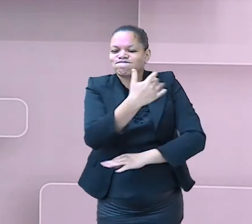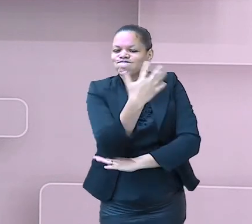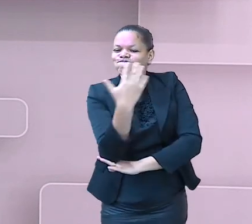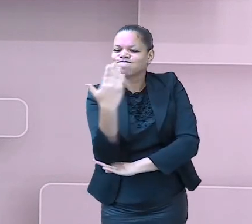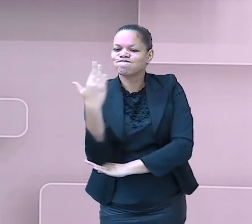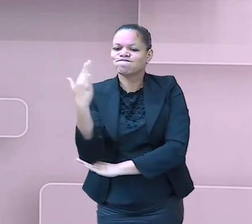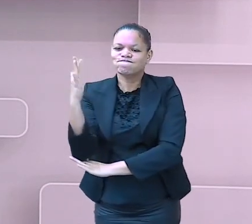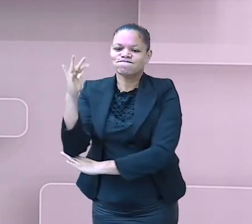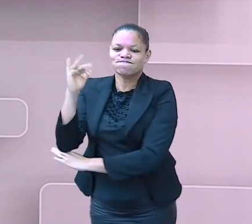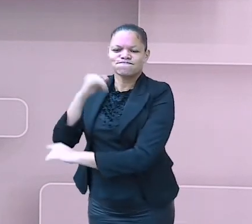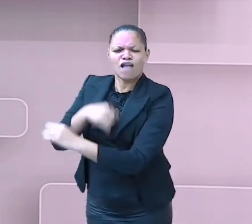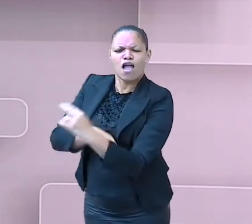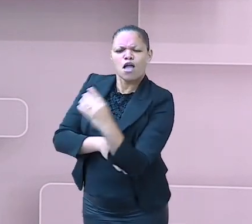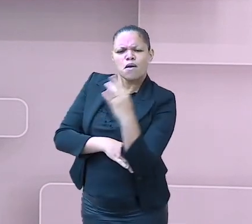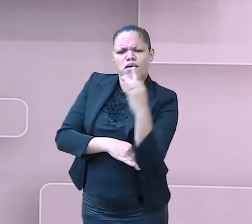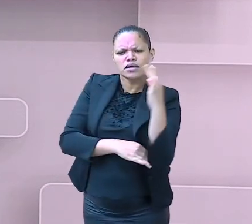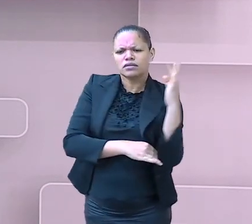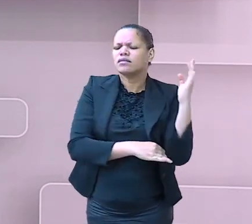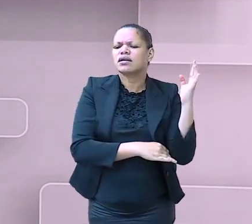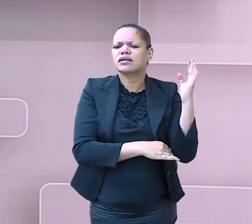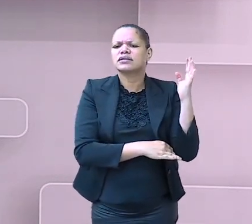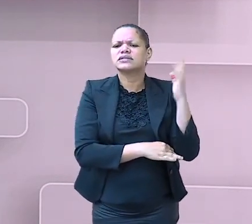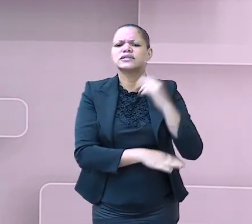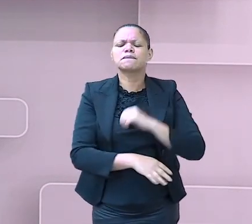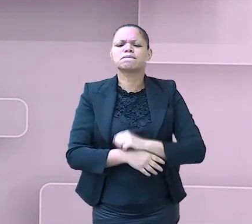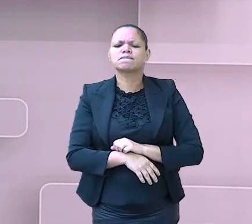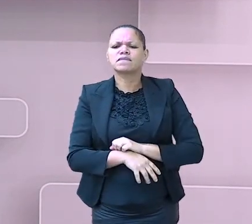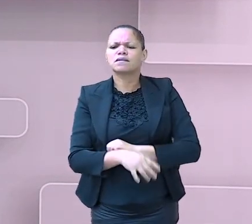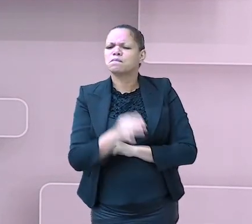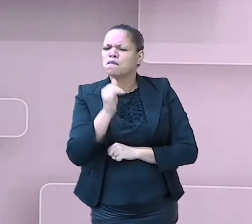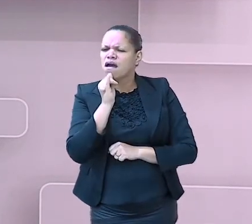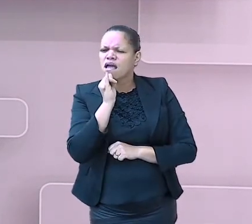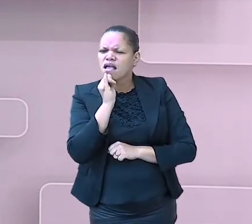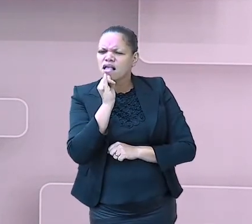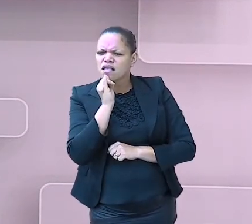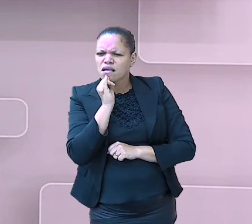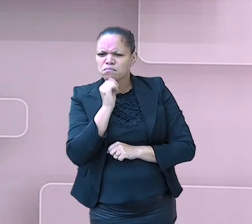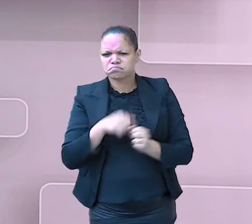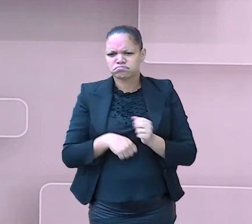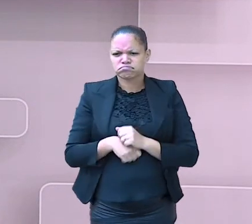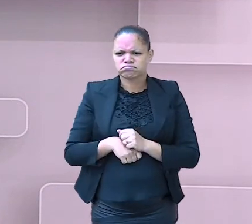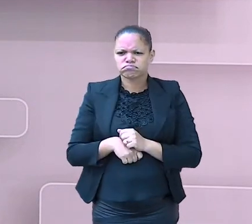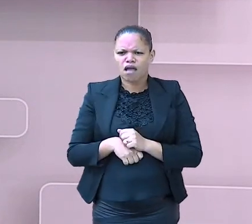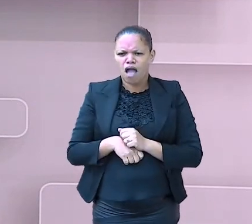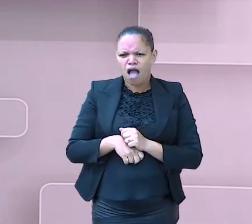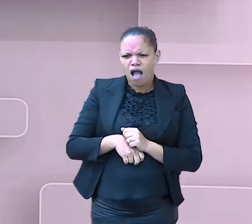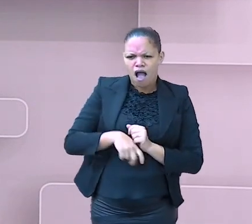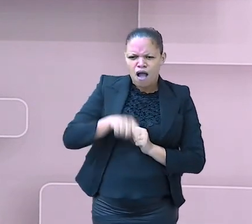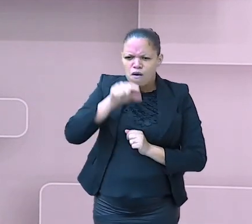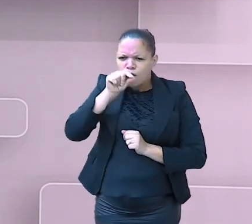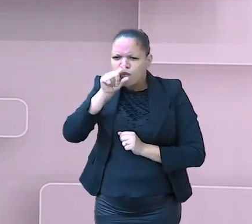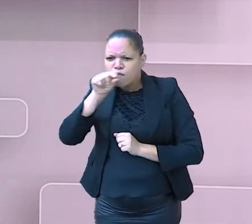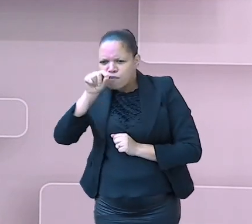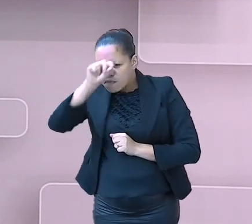utilidades. Você acha que a abelha é importante? Porque a abelha é um animal